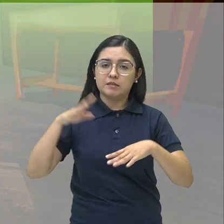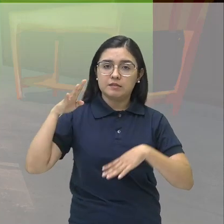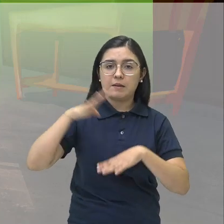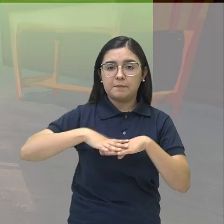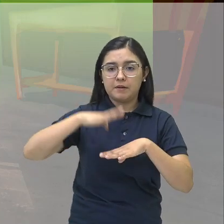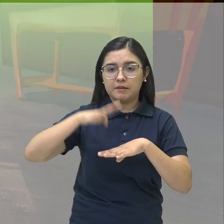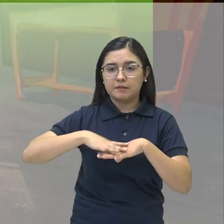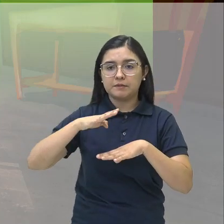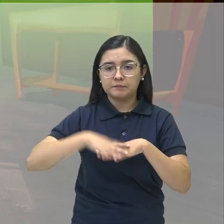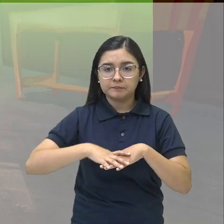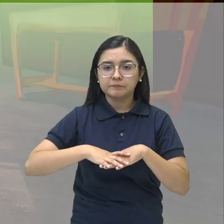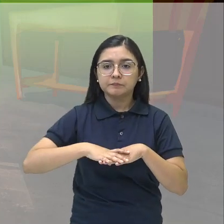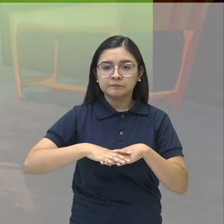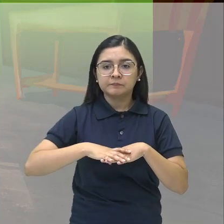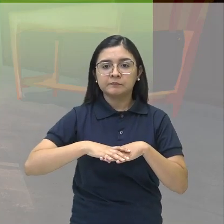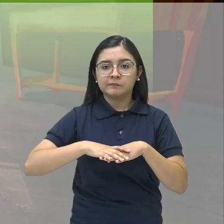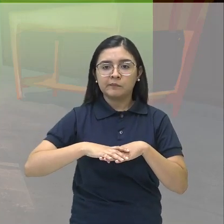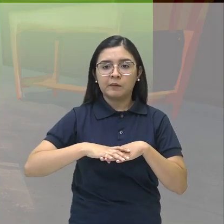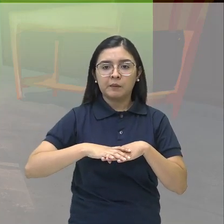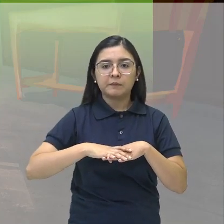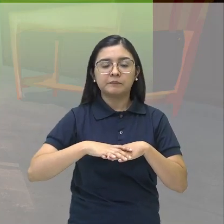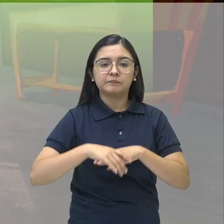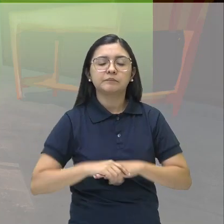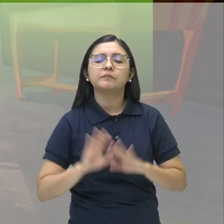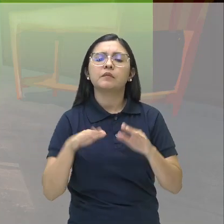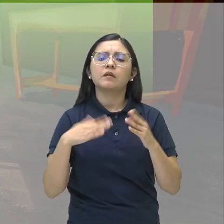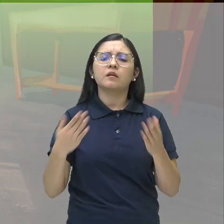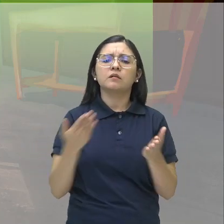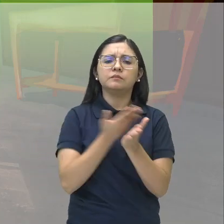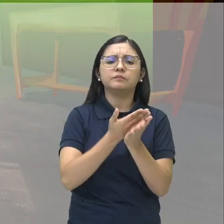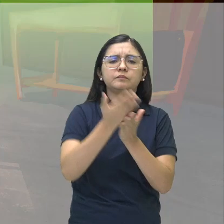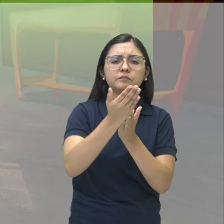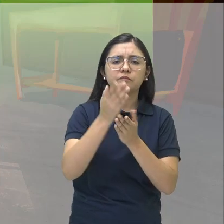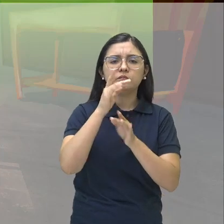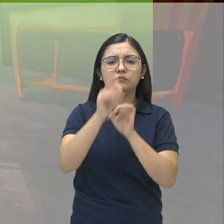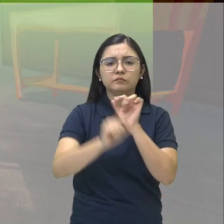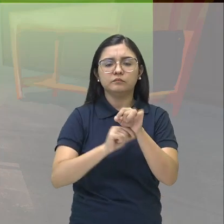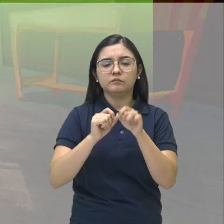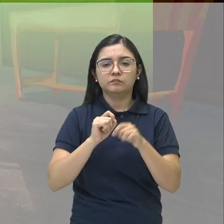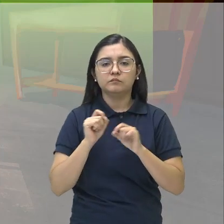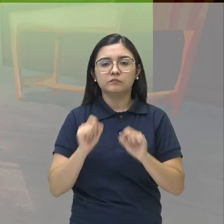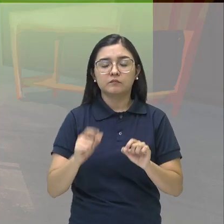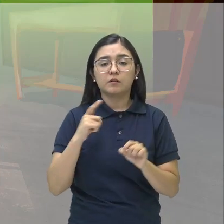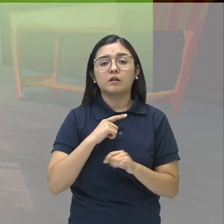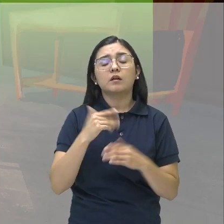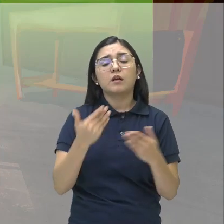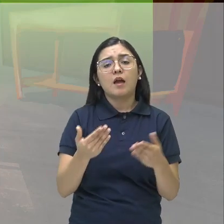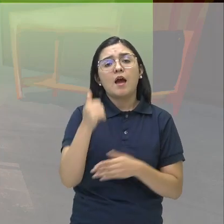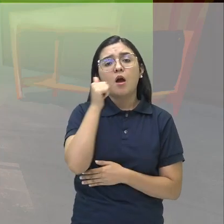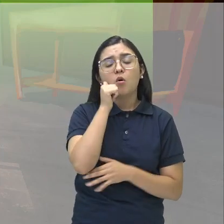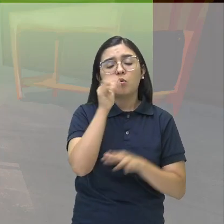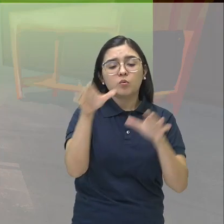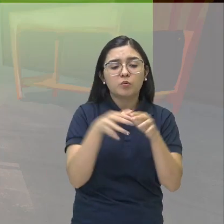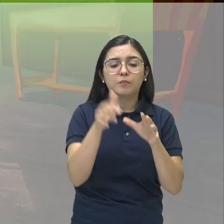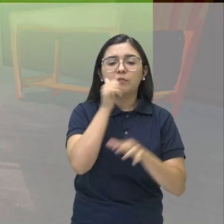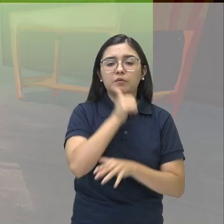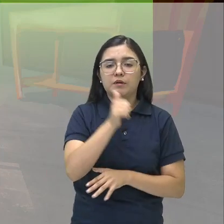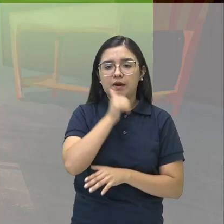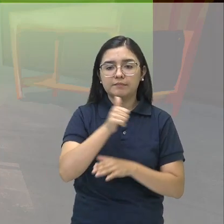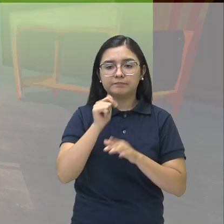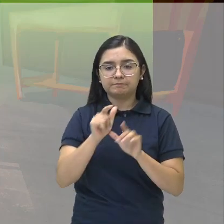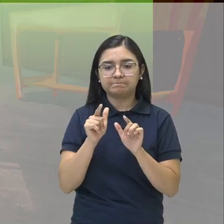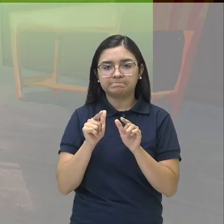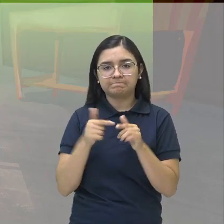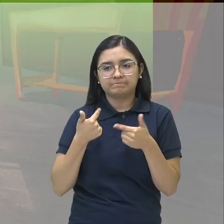Hipátia de Alexandria. E aí, só para a gente iniciar falando o quanto a participação das mulheres sempre